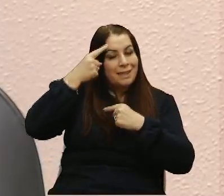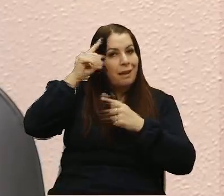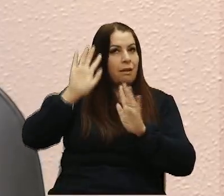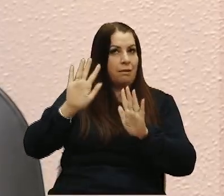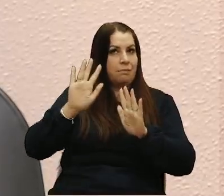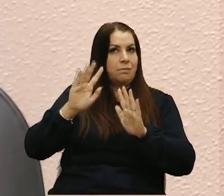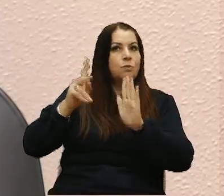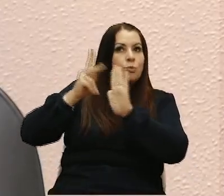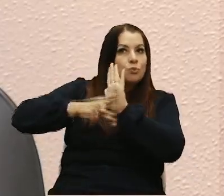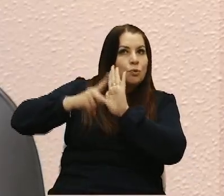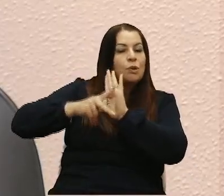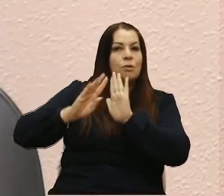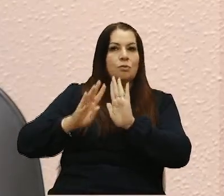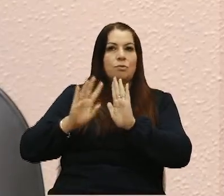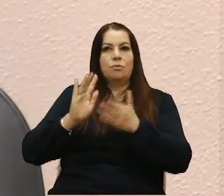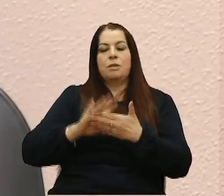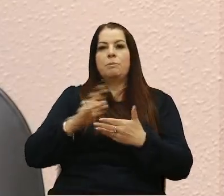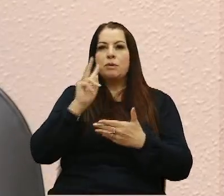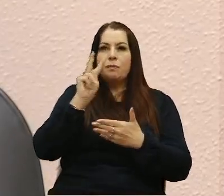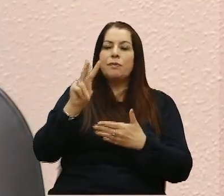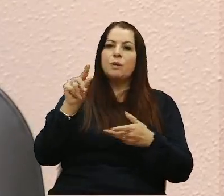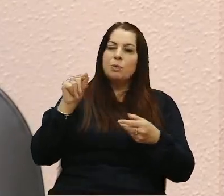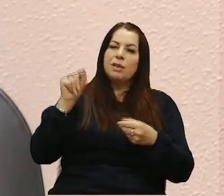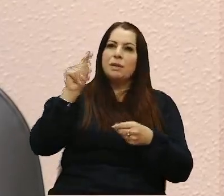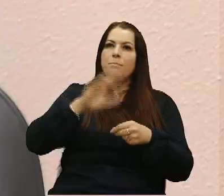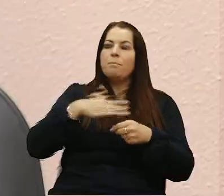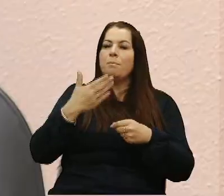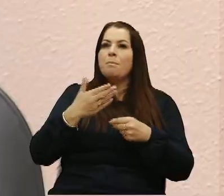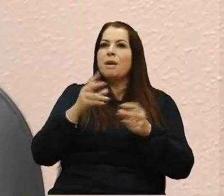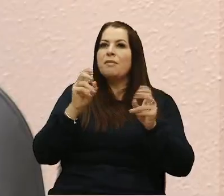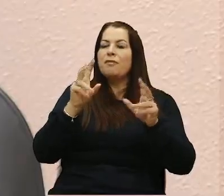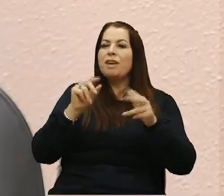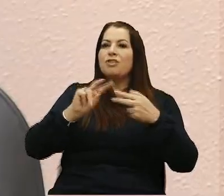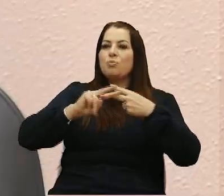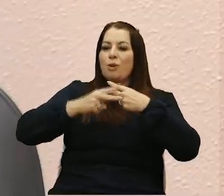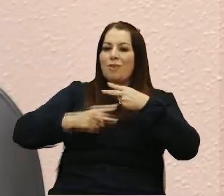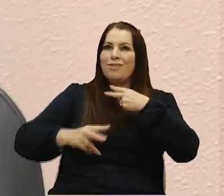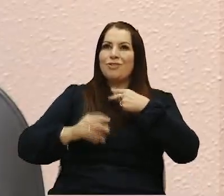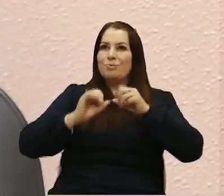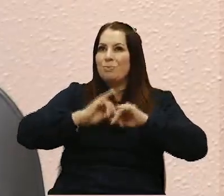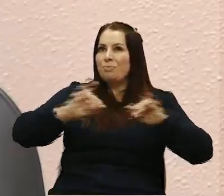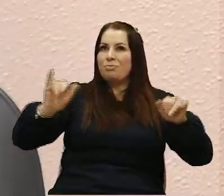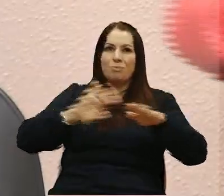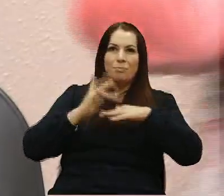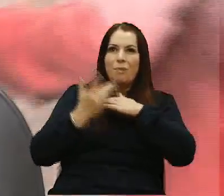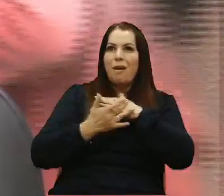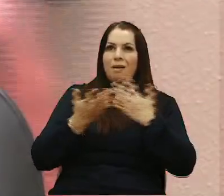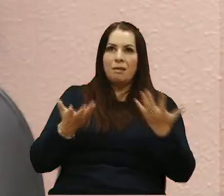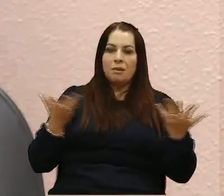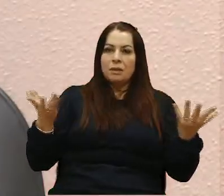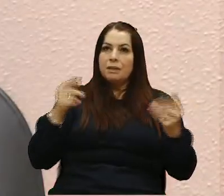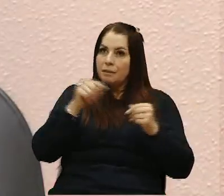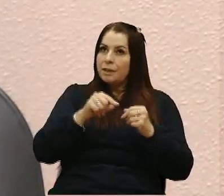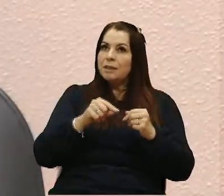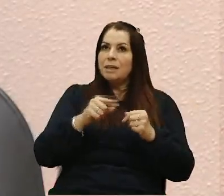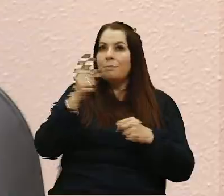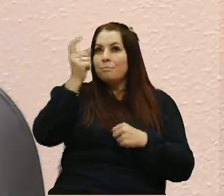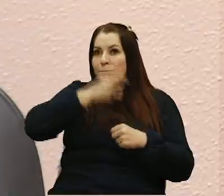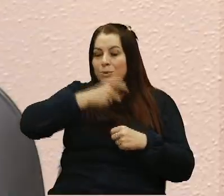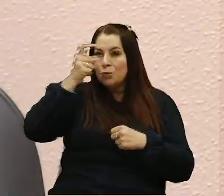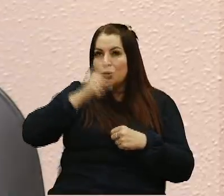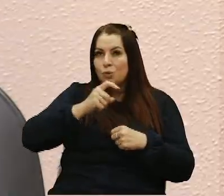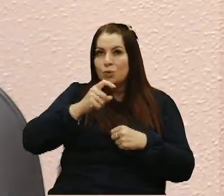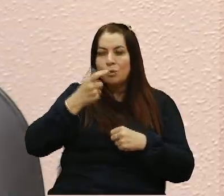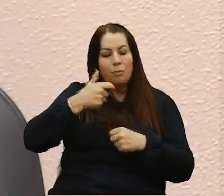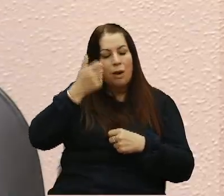ideias, os nossos projetos. Mas a gente vê que o que vem demais pelo algoritmo, pelas mídias, pelas redes, é justamente a mentira. Eu também